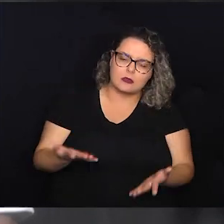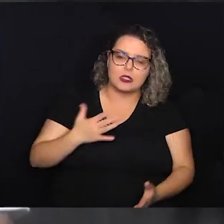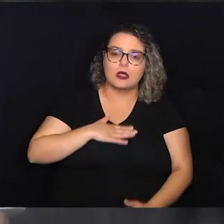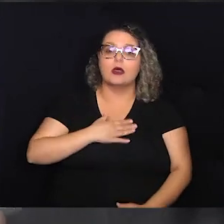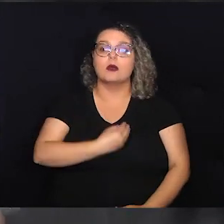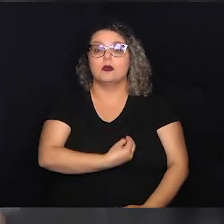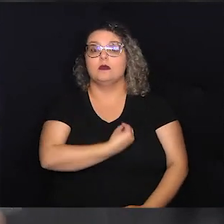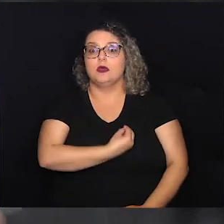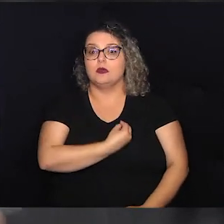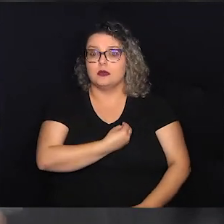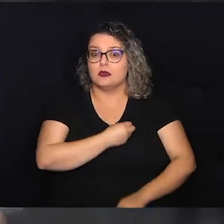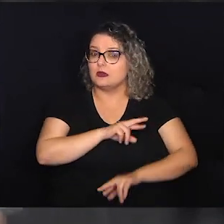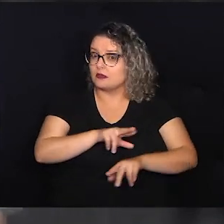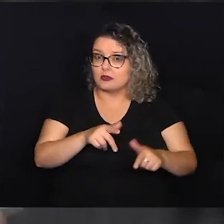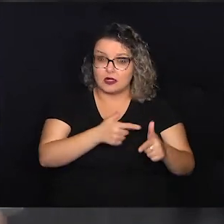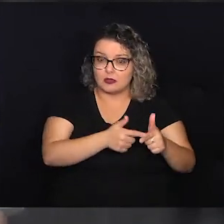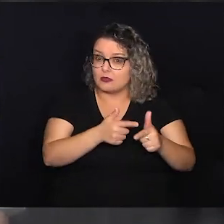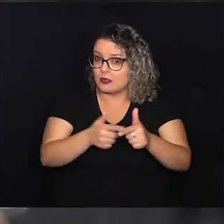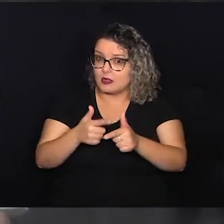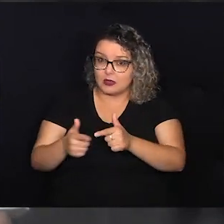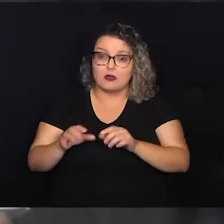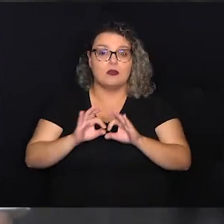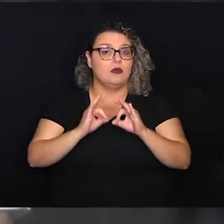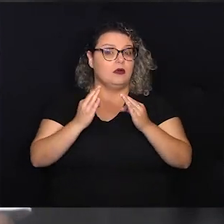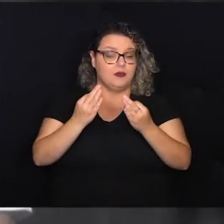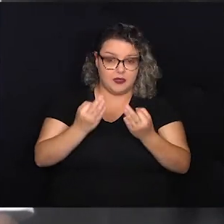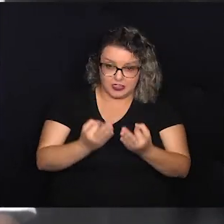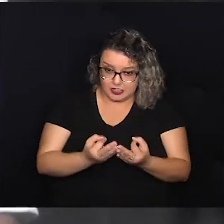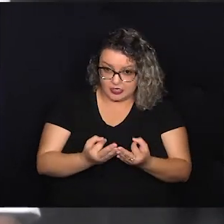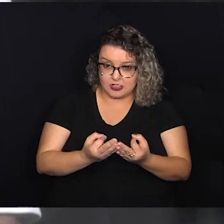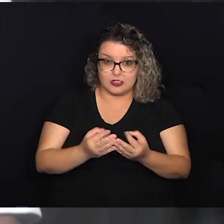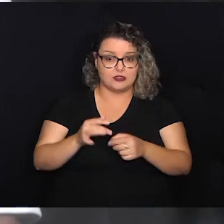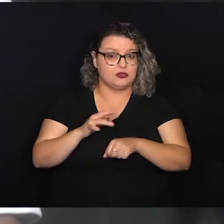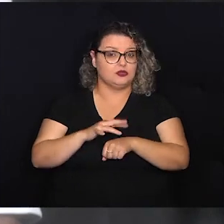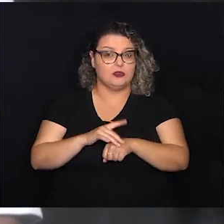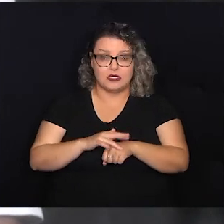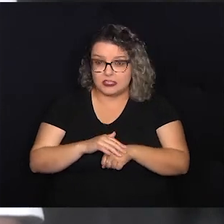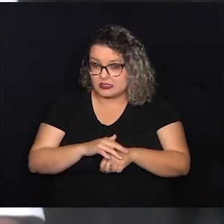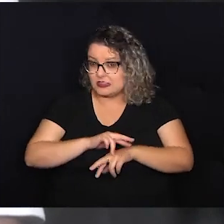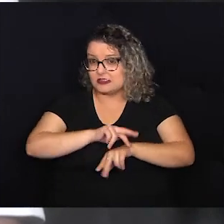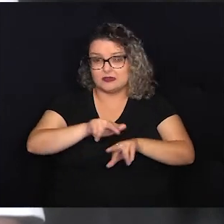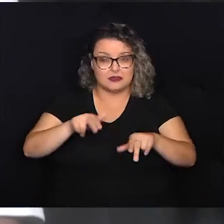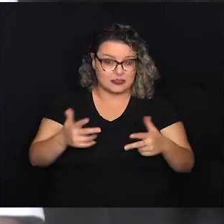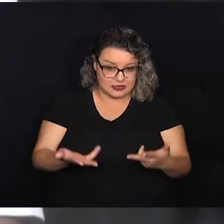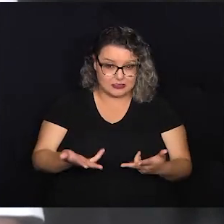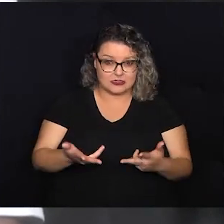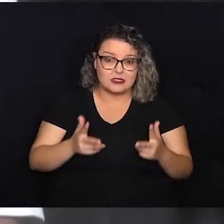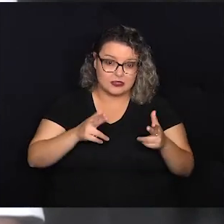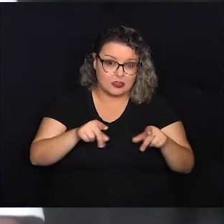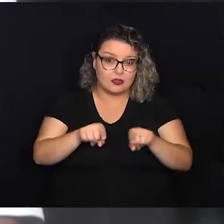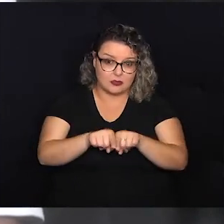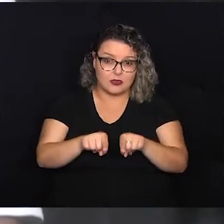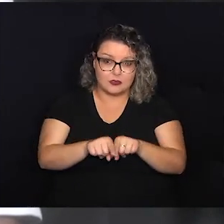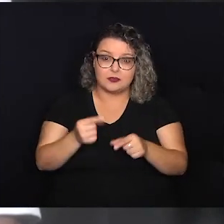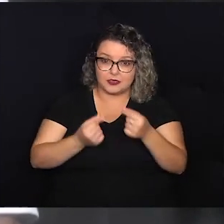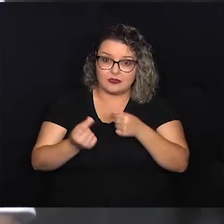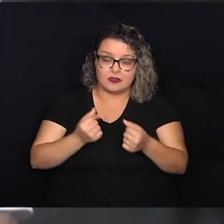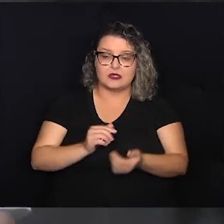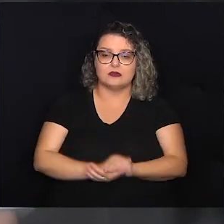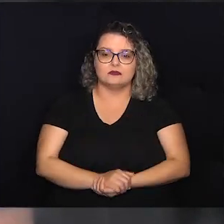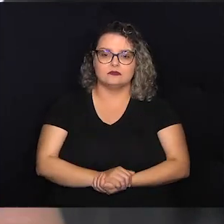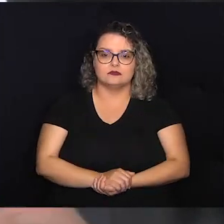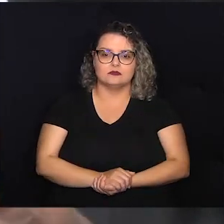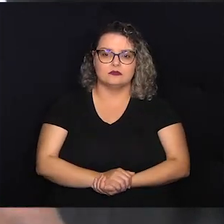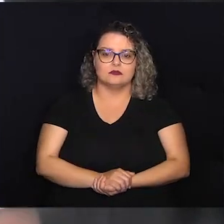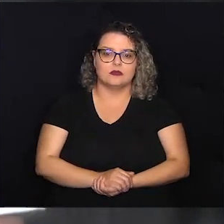a minha vida chegou em vários problemas, tanto familiares, doenças, e como também financeiro.